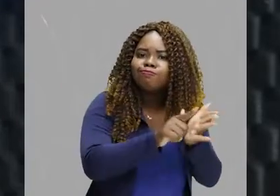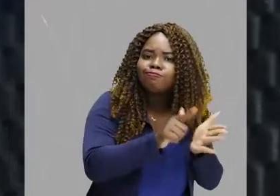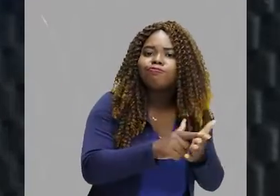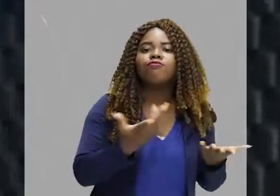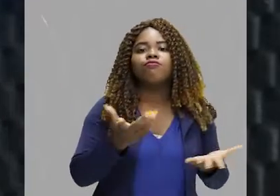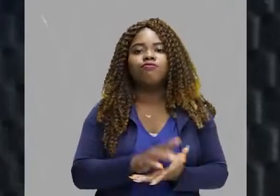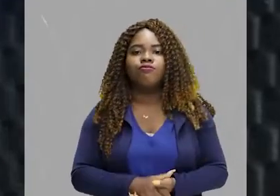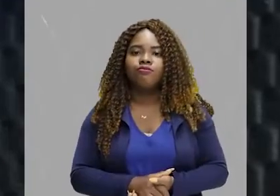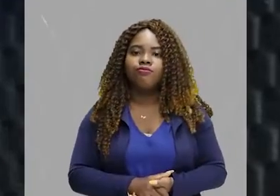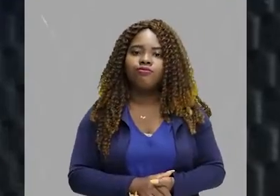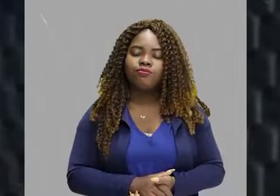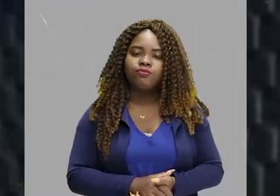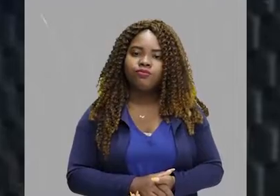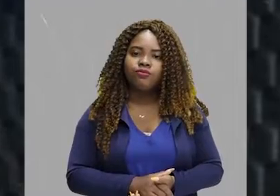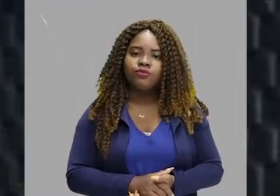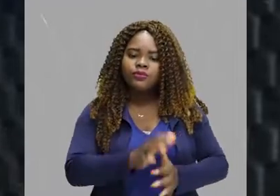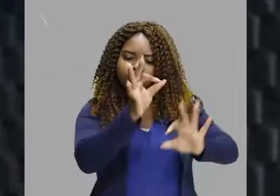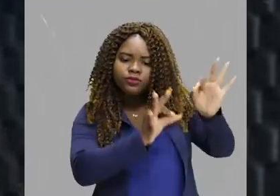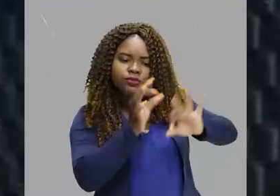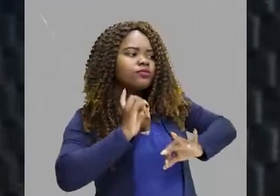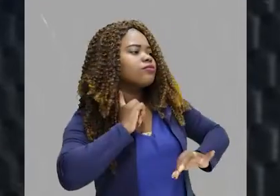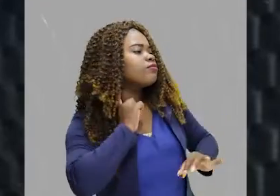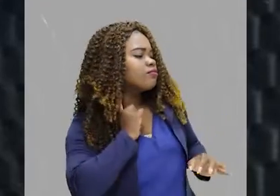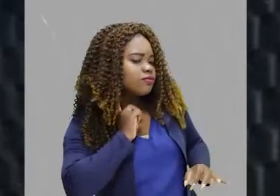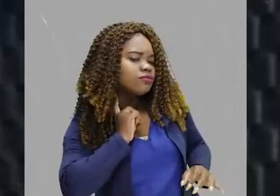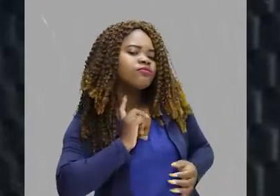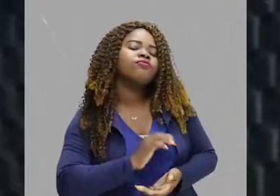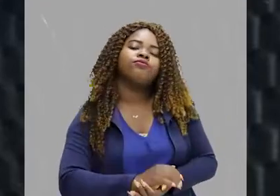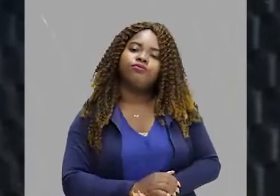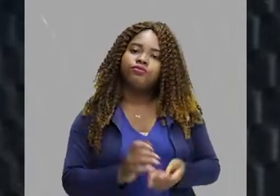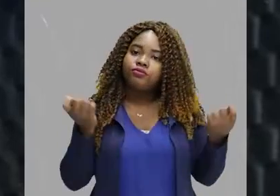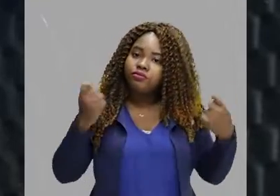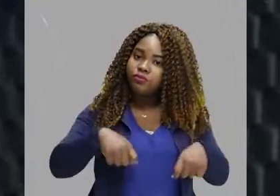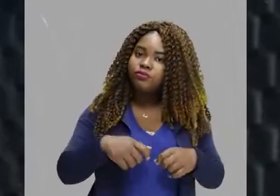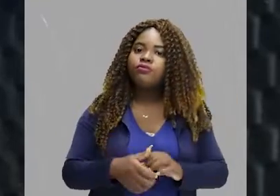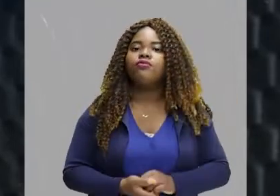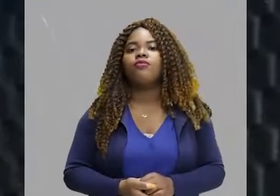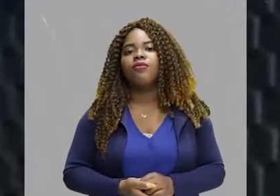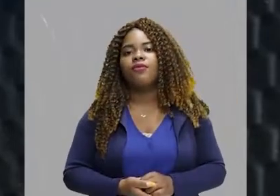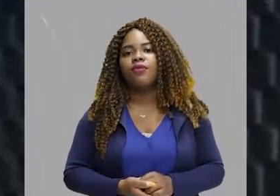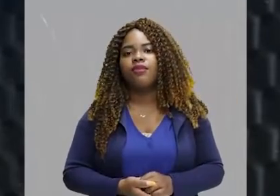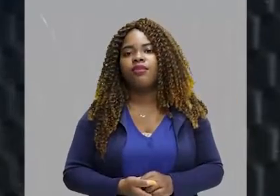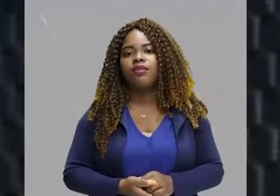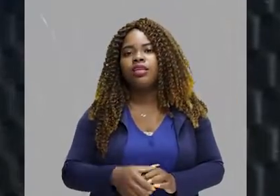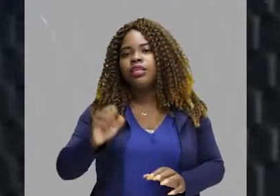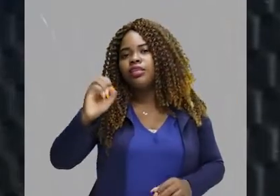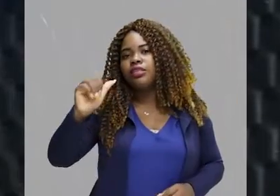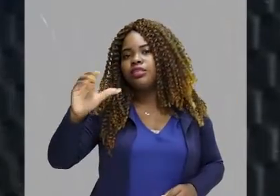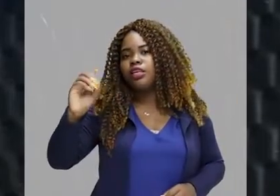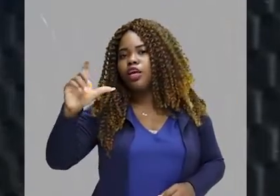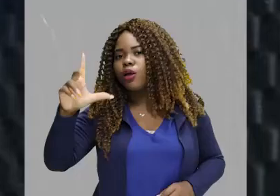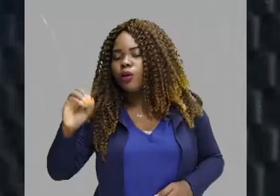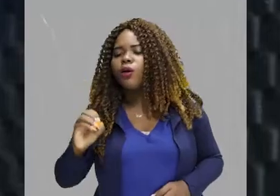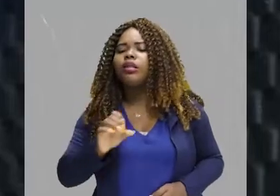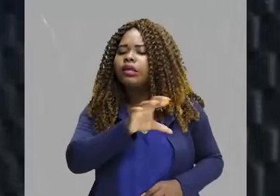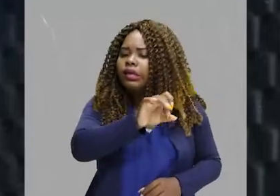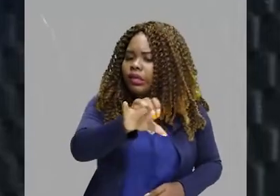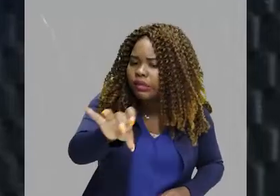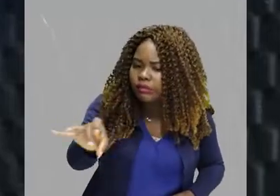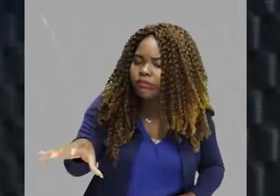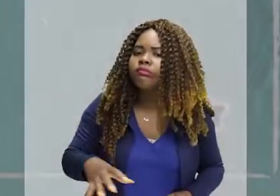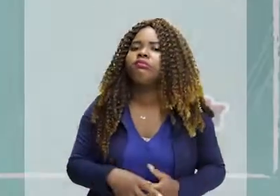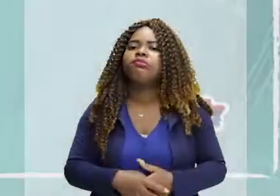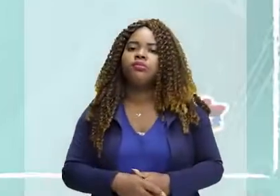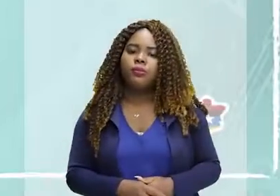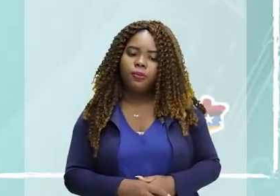faz. Vai descartando o lixo no local que é adequado, beleza? Na sacolinha ali que é de cada material. Já é alguma